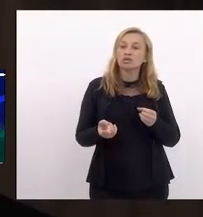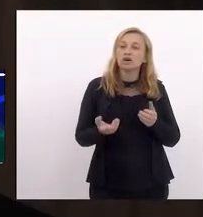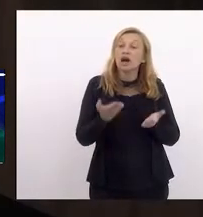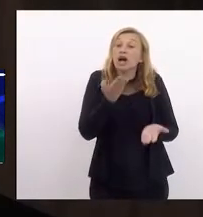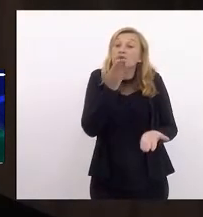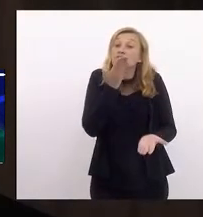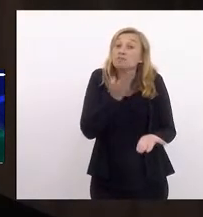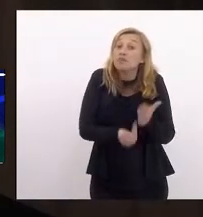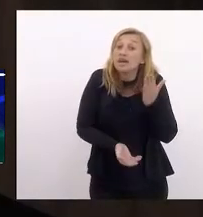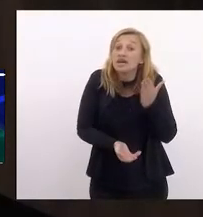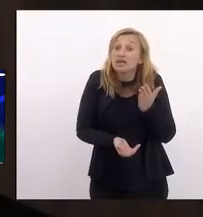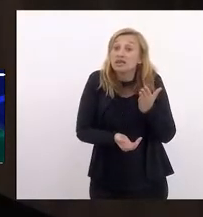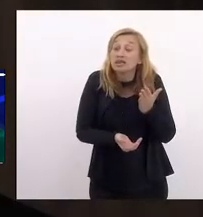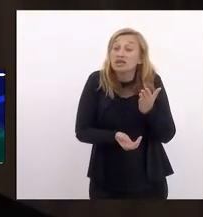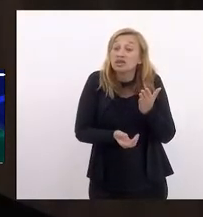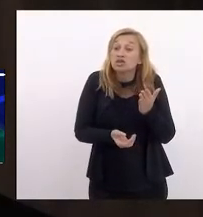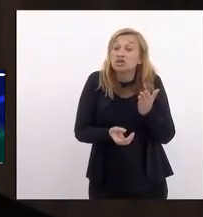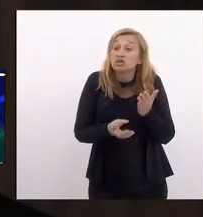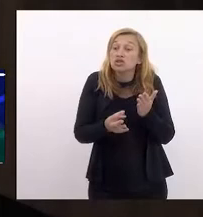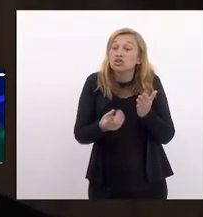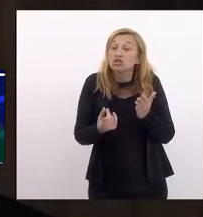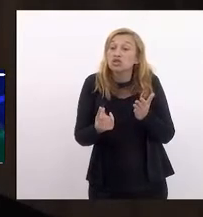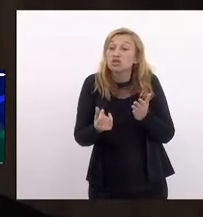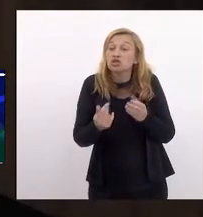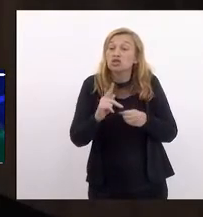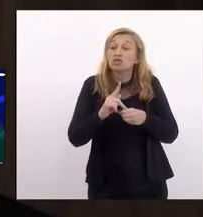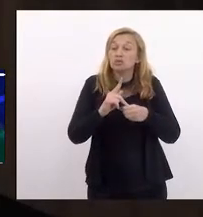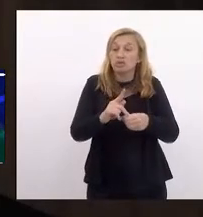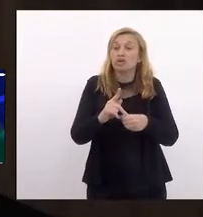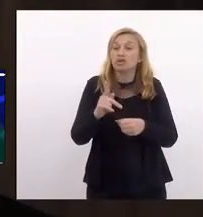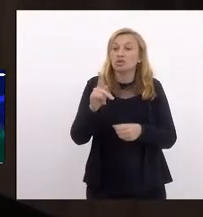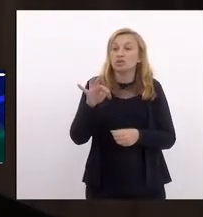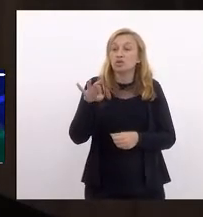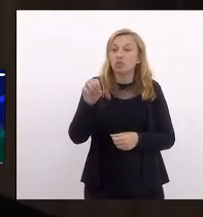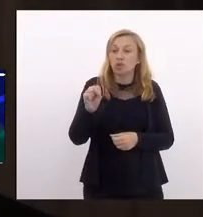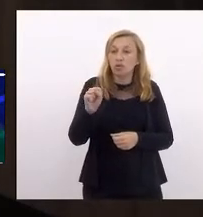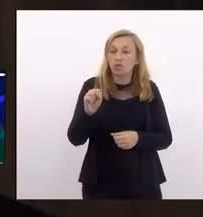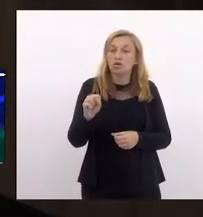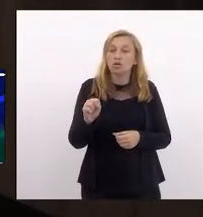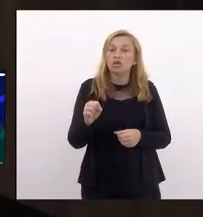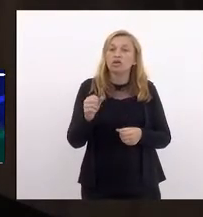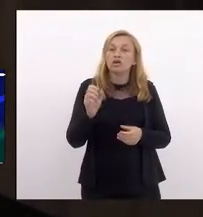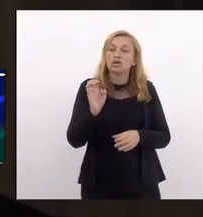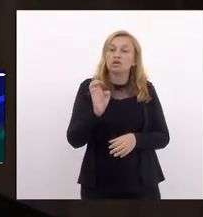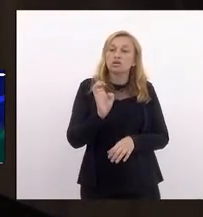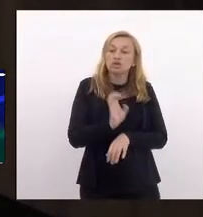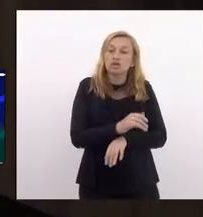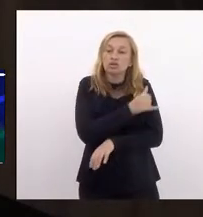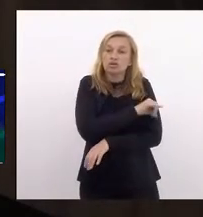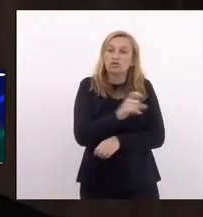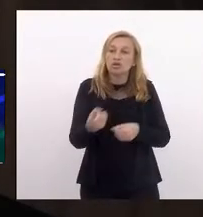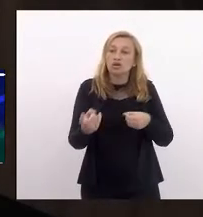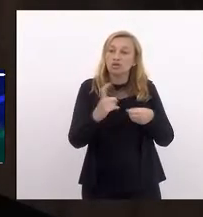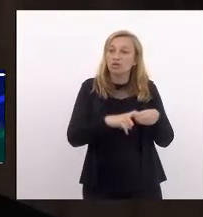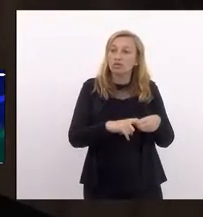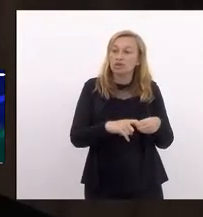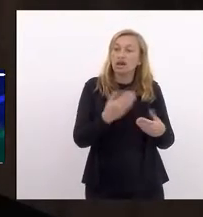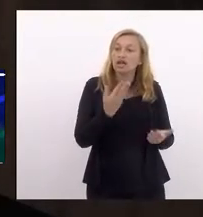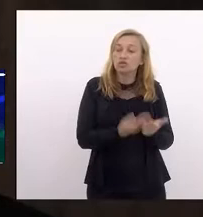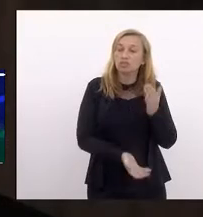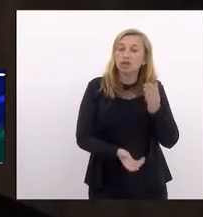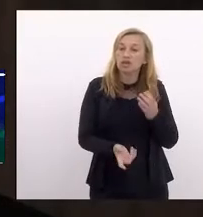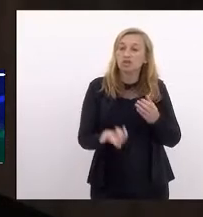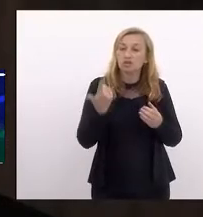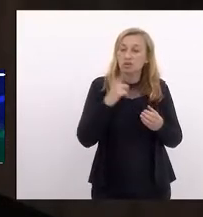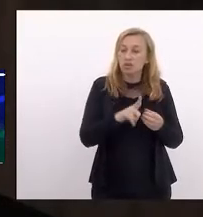continuadas de receitas de rochas participação especial que o estado vem sofrendo só nos últimos